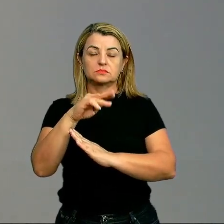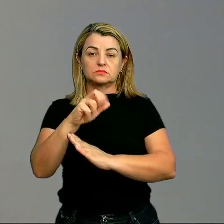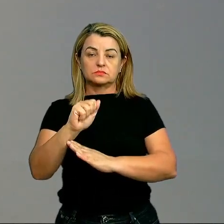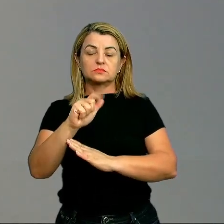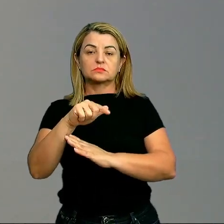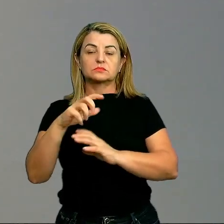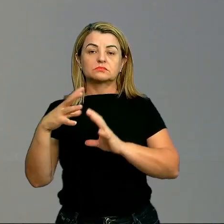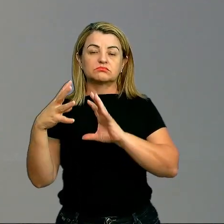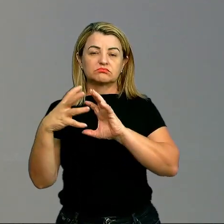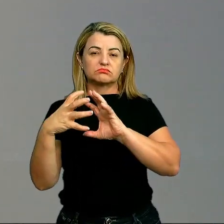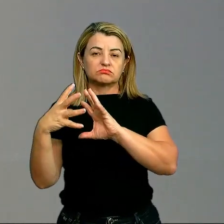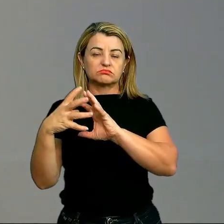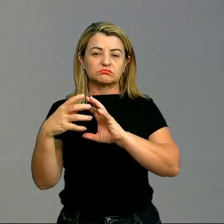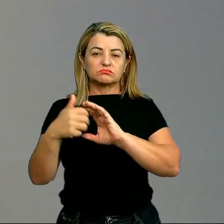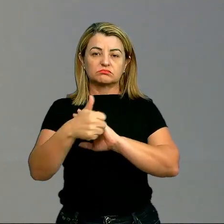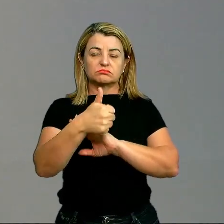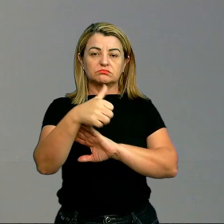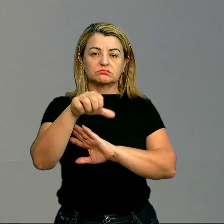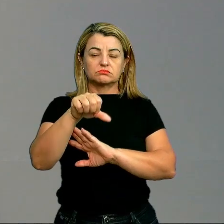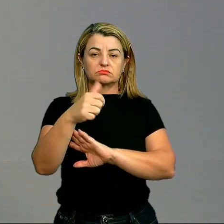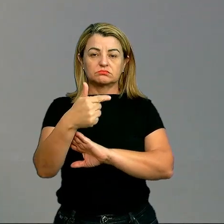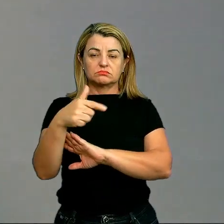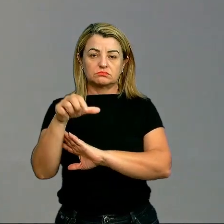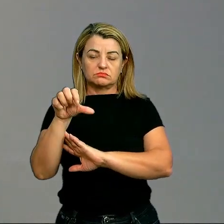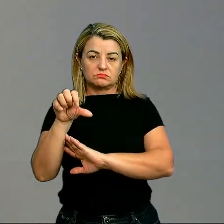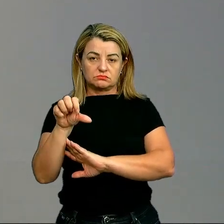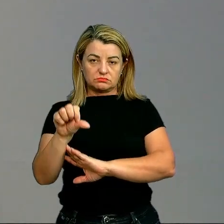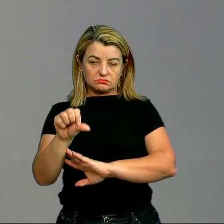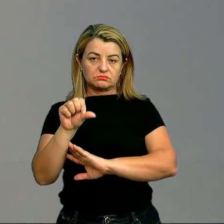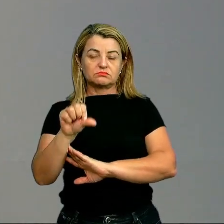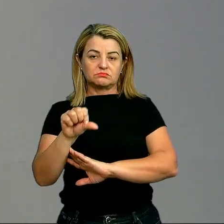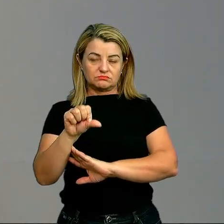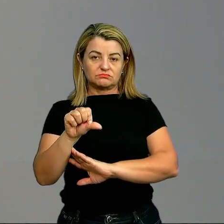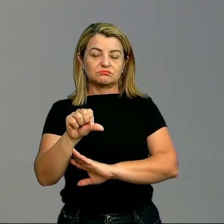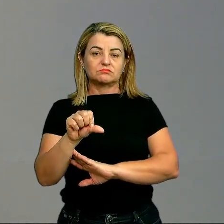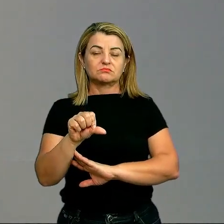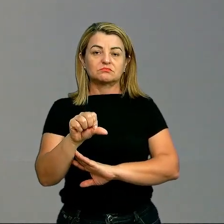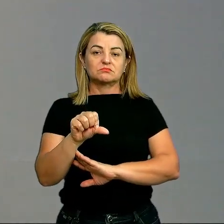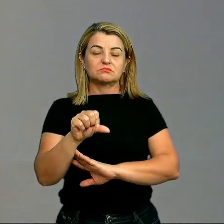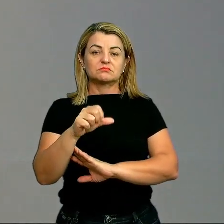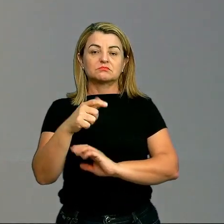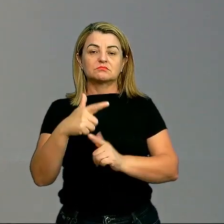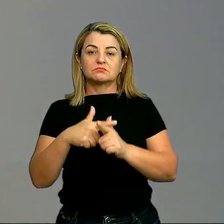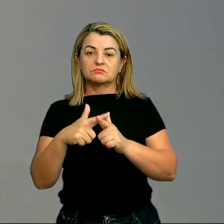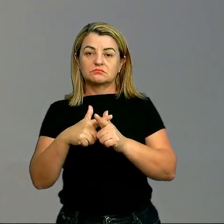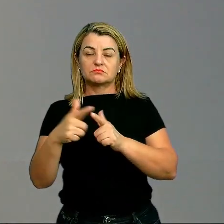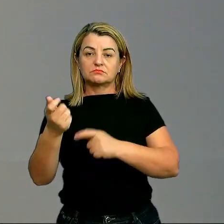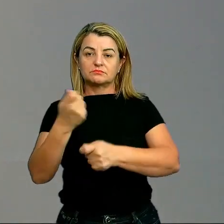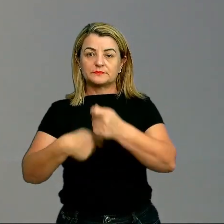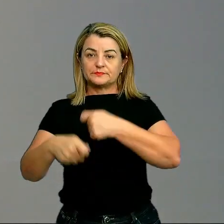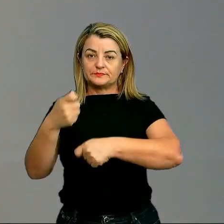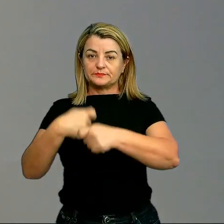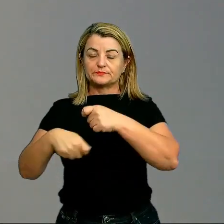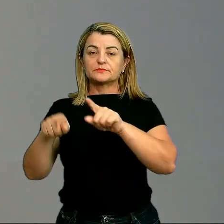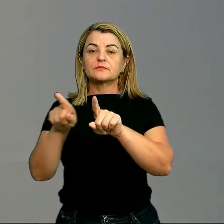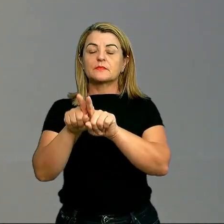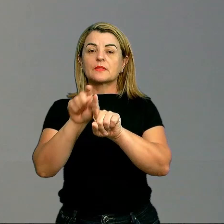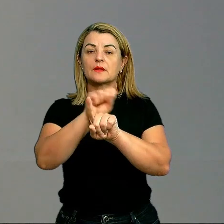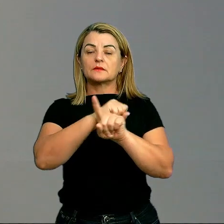de 1929. Um evento econômico, né, e também social